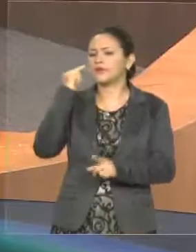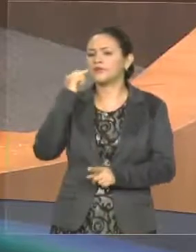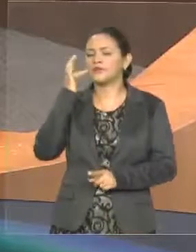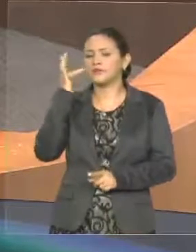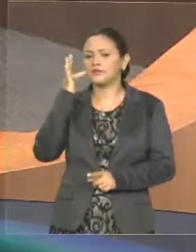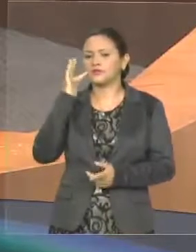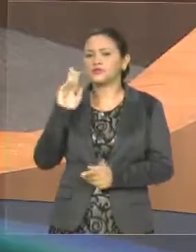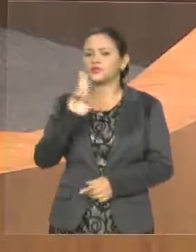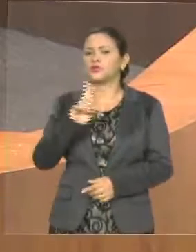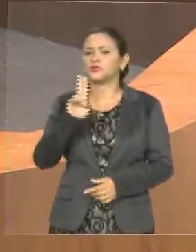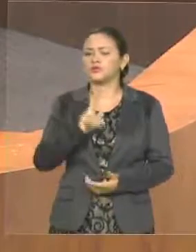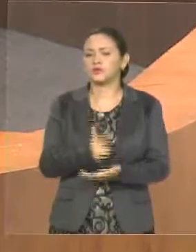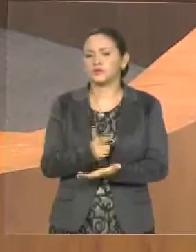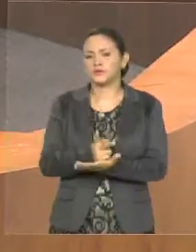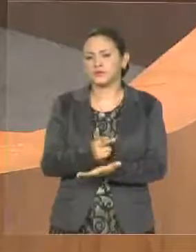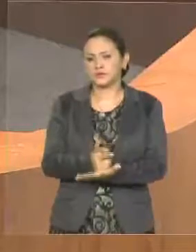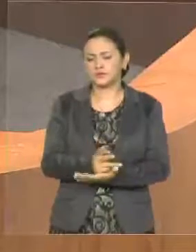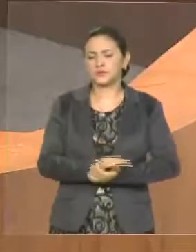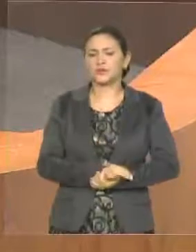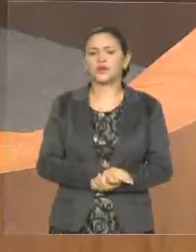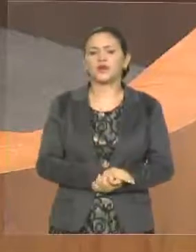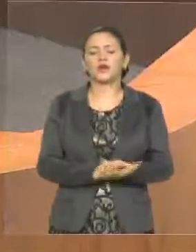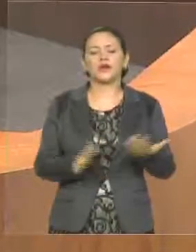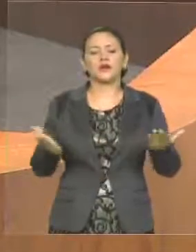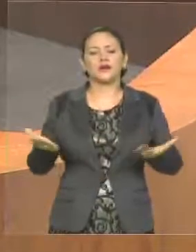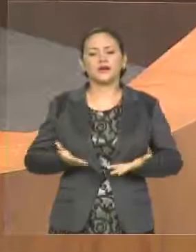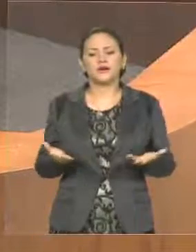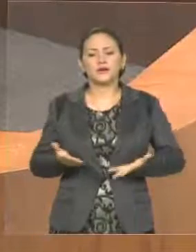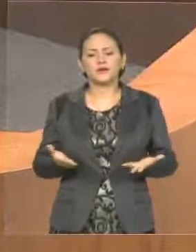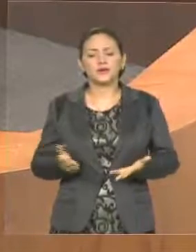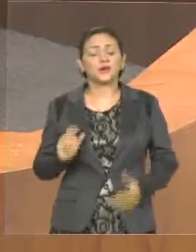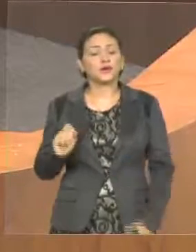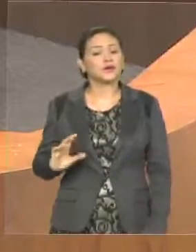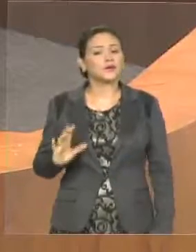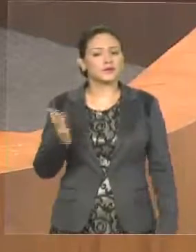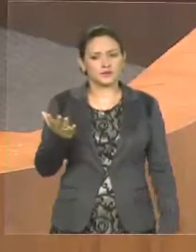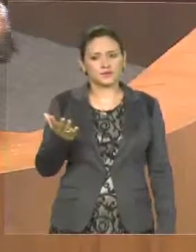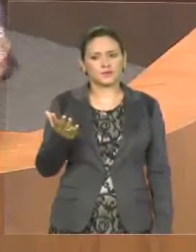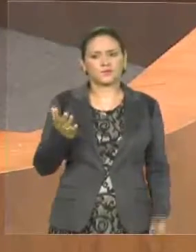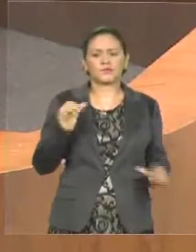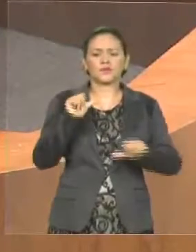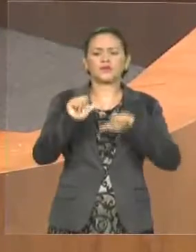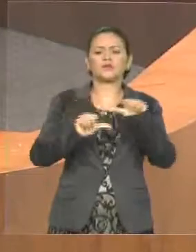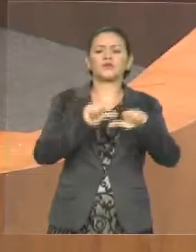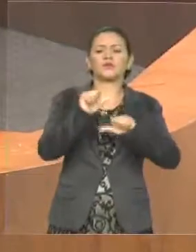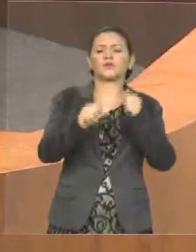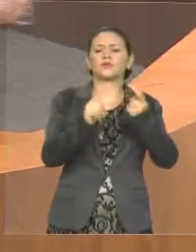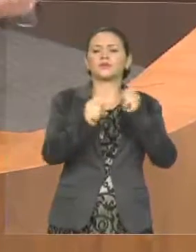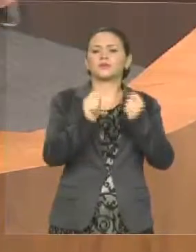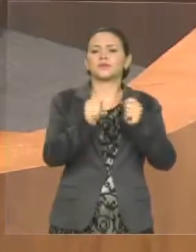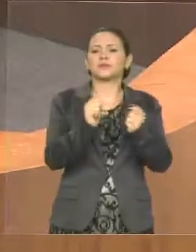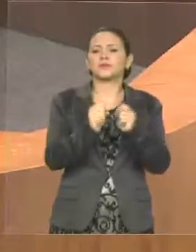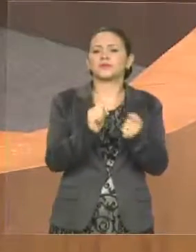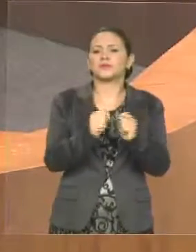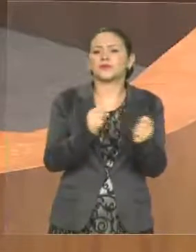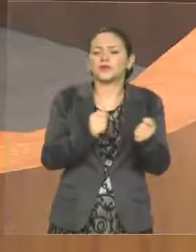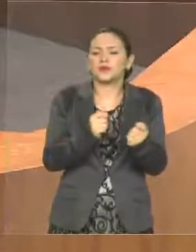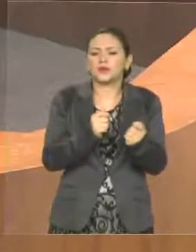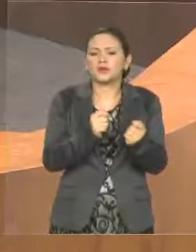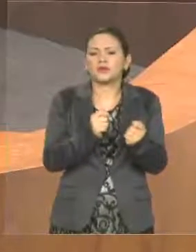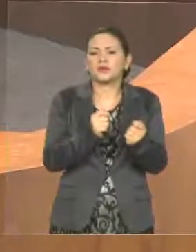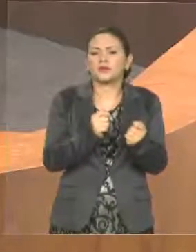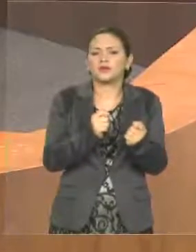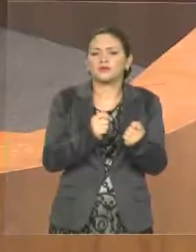reforma tributária em fatias. Nós já estamos aqui no trâmite de votar mais de 10 projetos de lei de